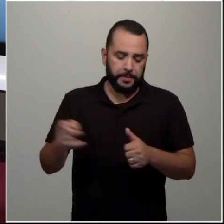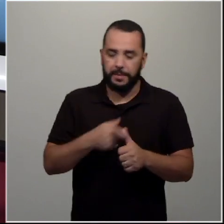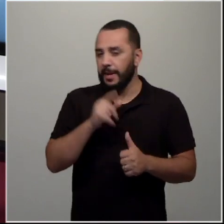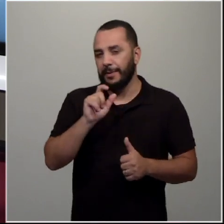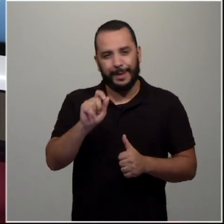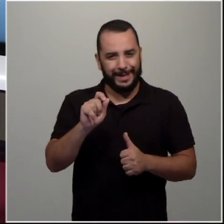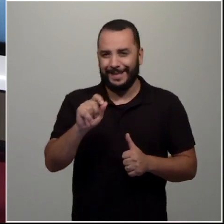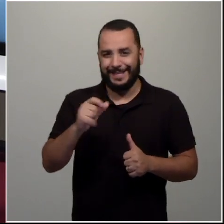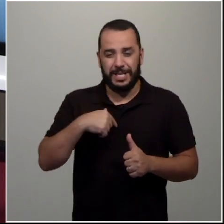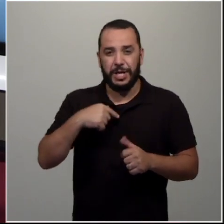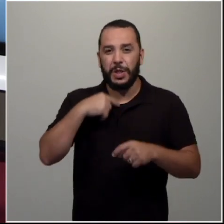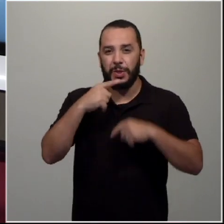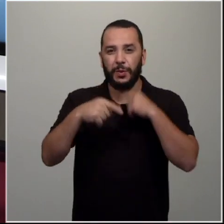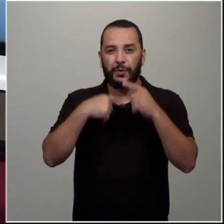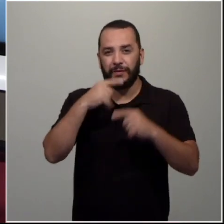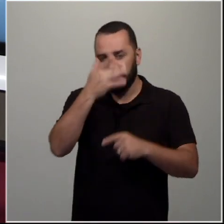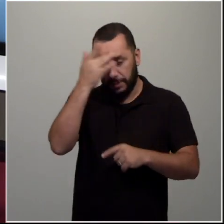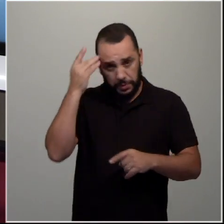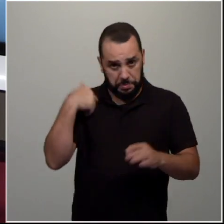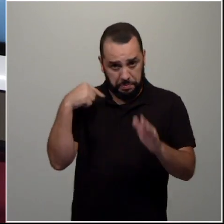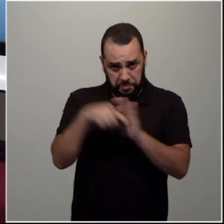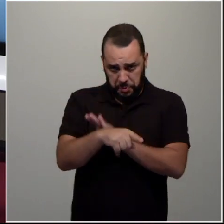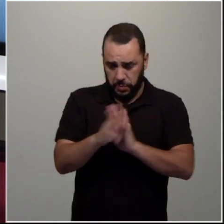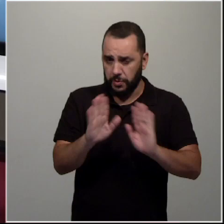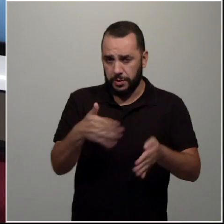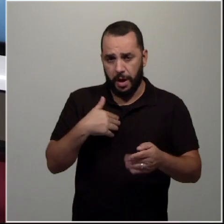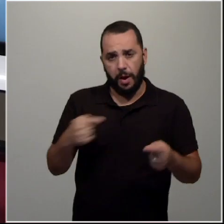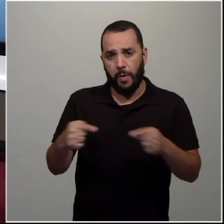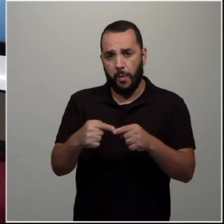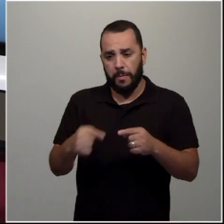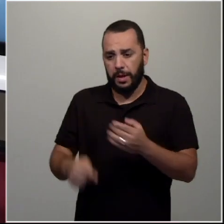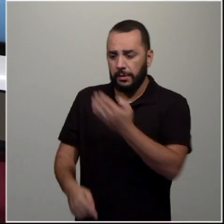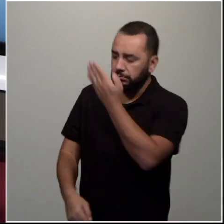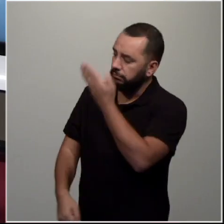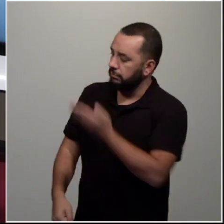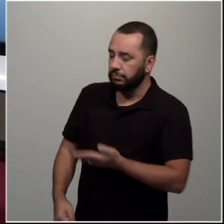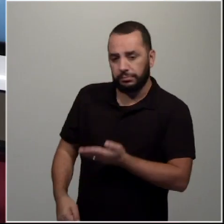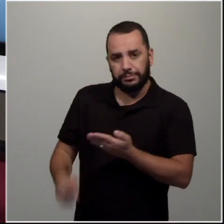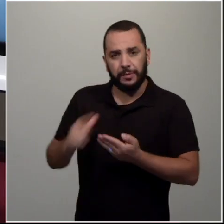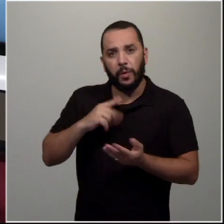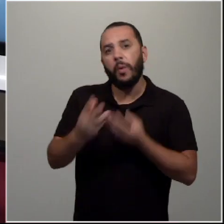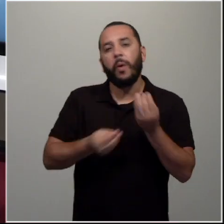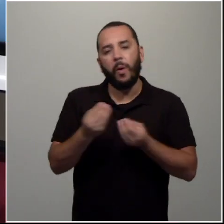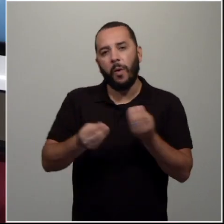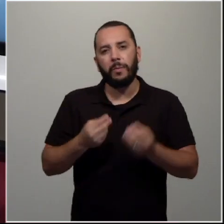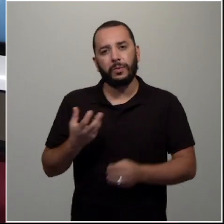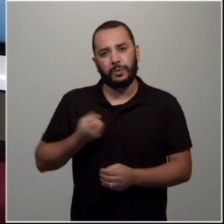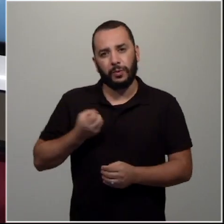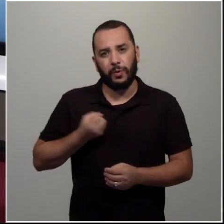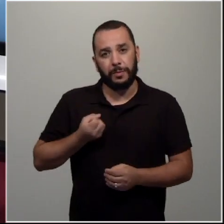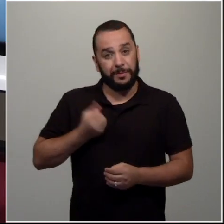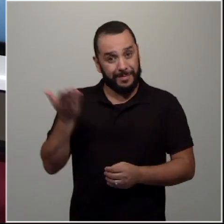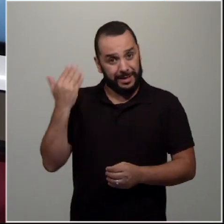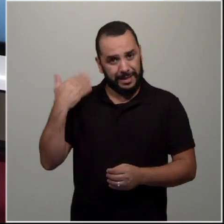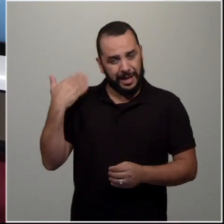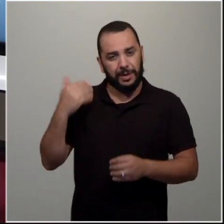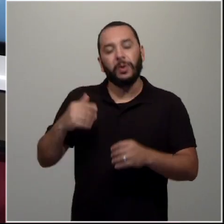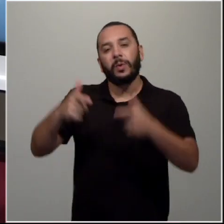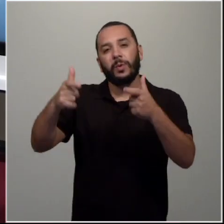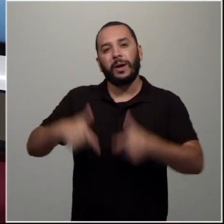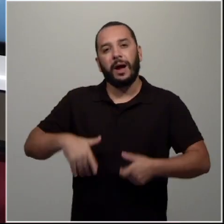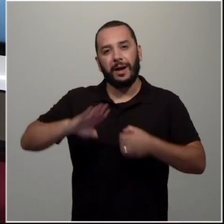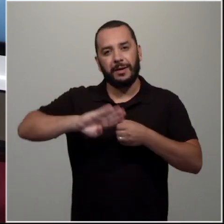dúvida que a que surgiu é tá ligado à o funcionamento do sistema de numeração babilônico né